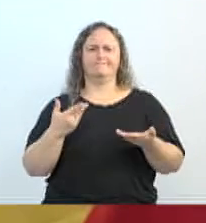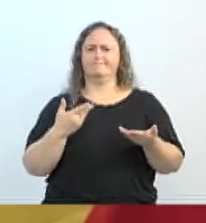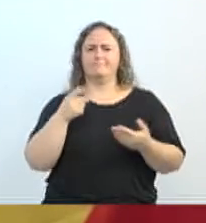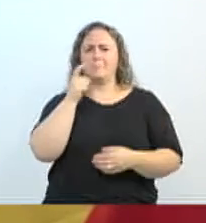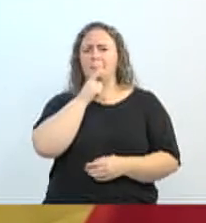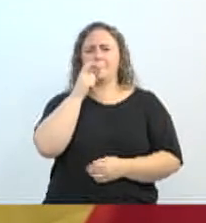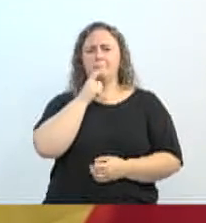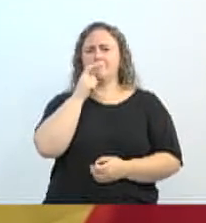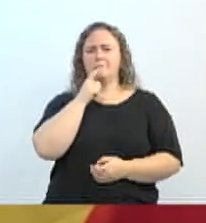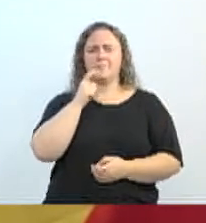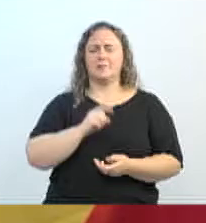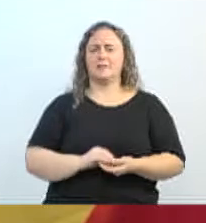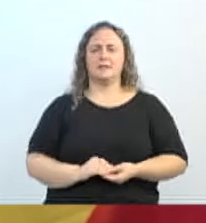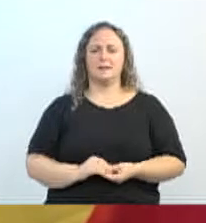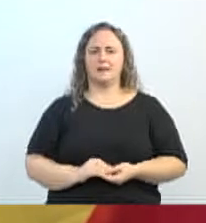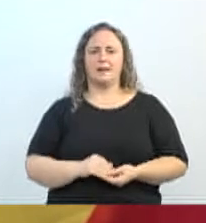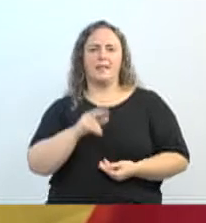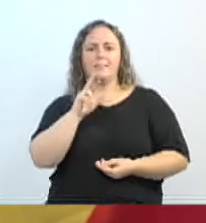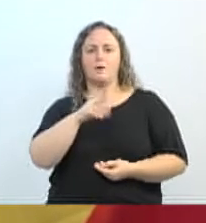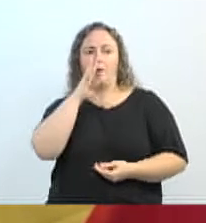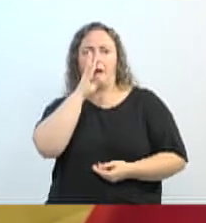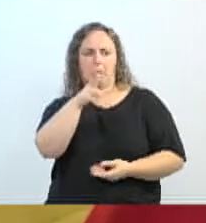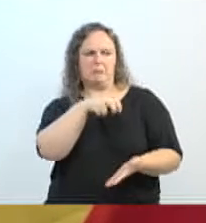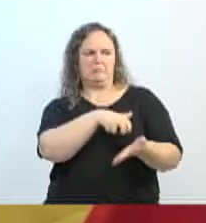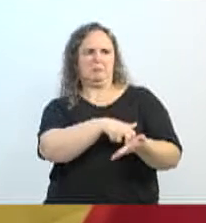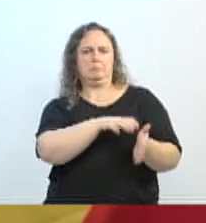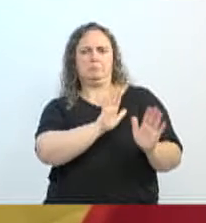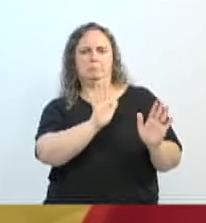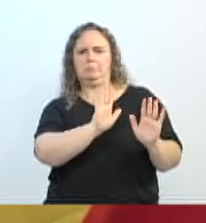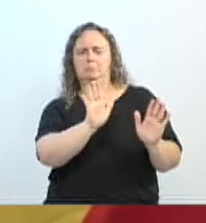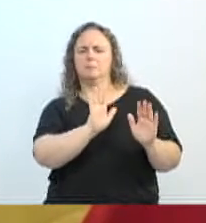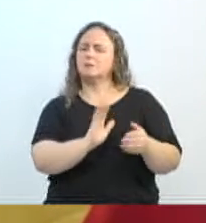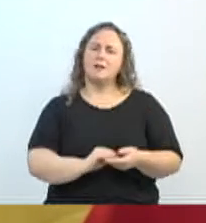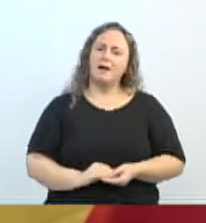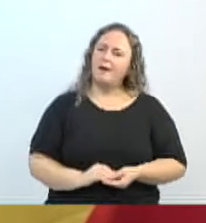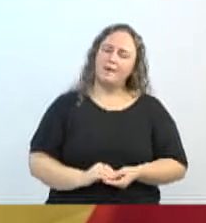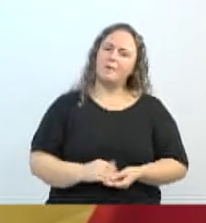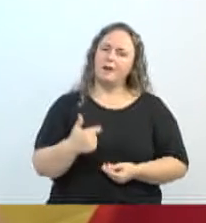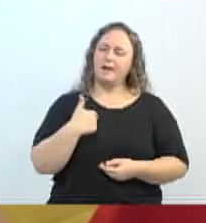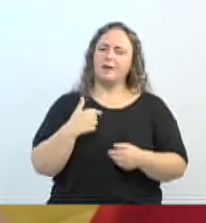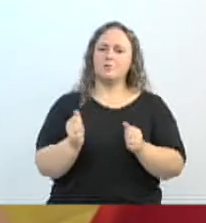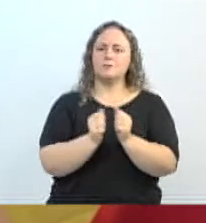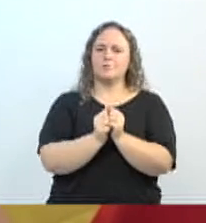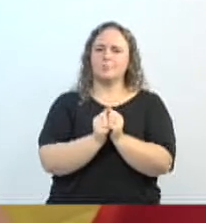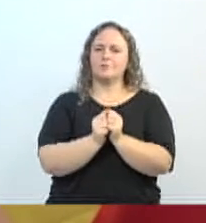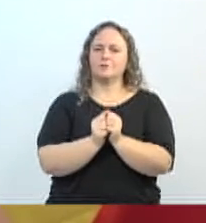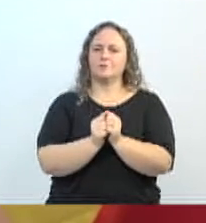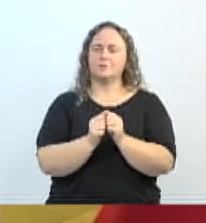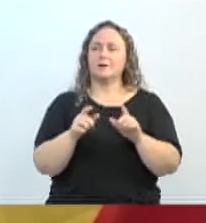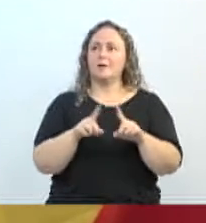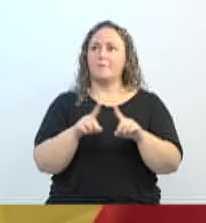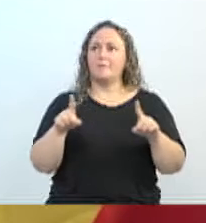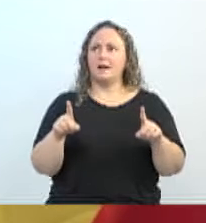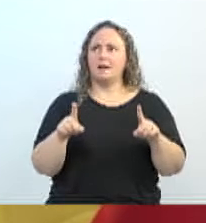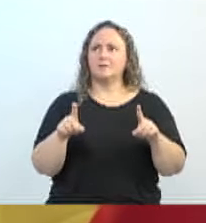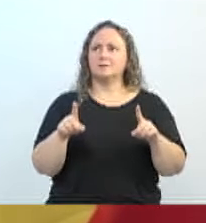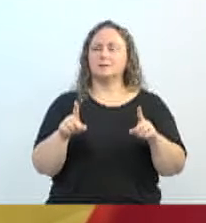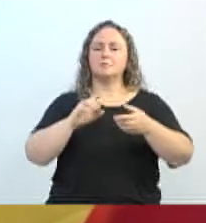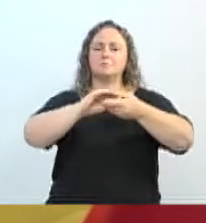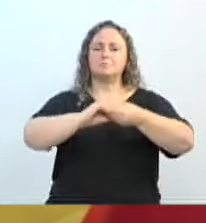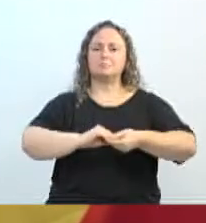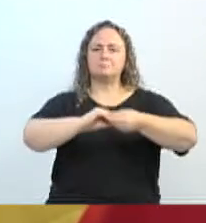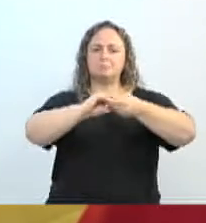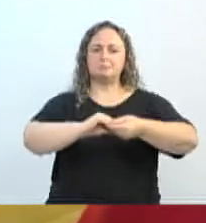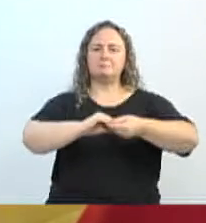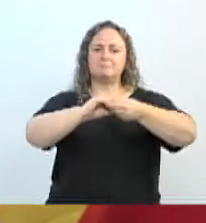não estou fazendo condenação à atitude de nenhum vereador, porque eu me incluo nesse grupo. As pessoas voltaram a se cumprimentar,